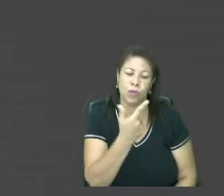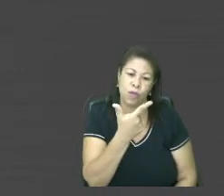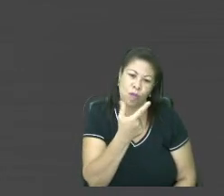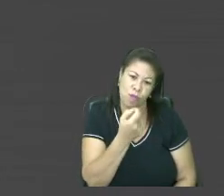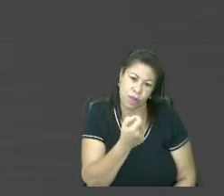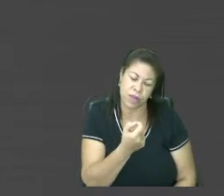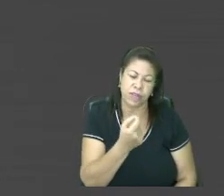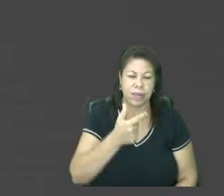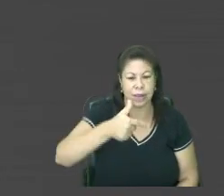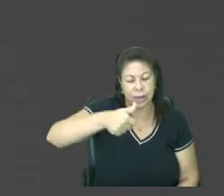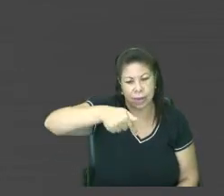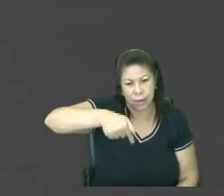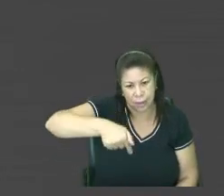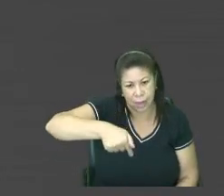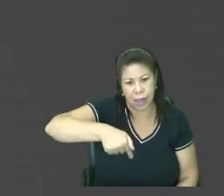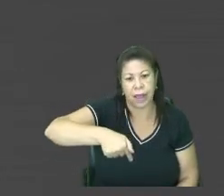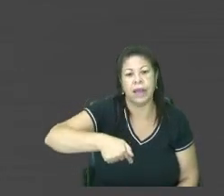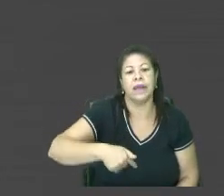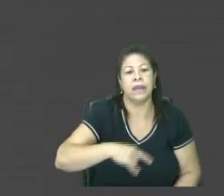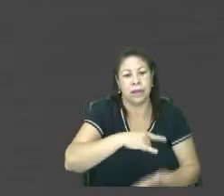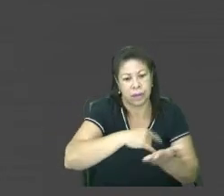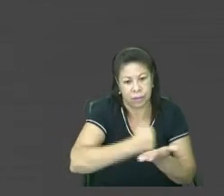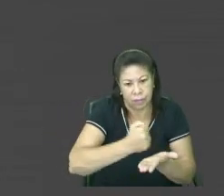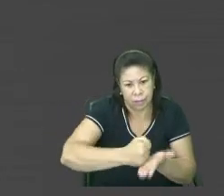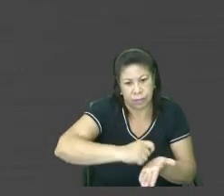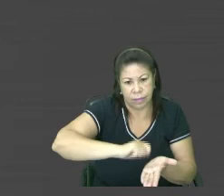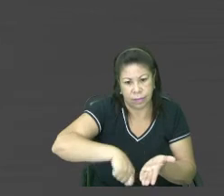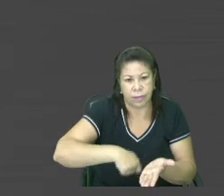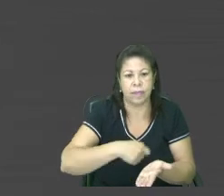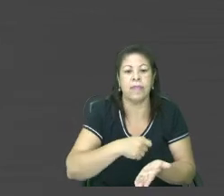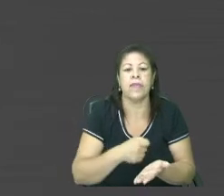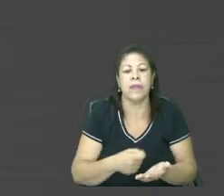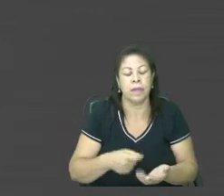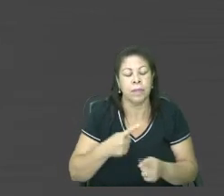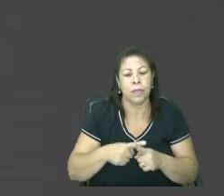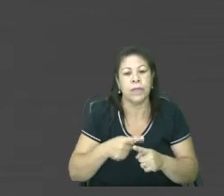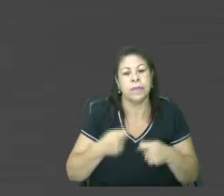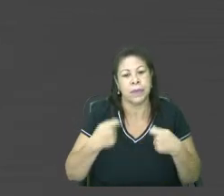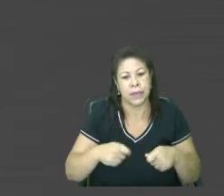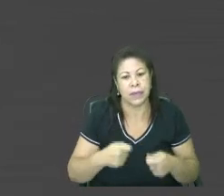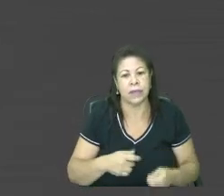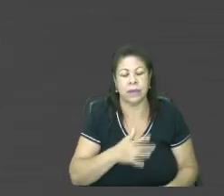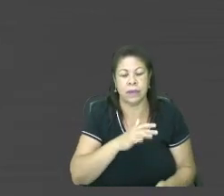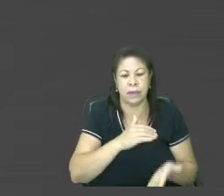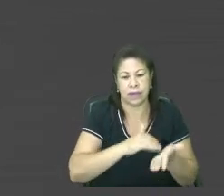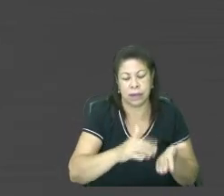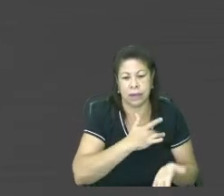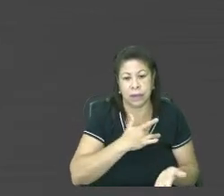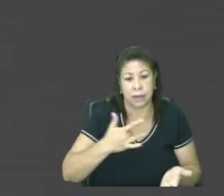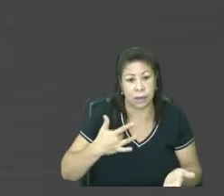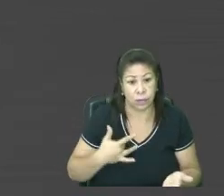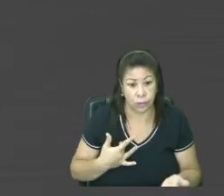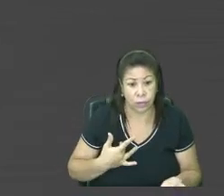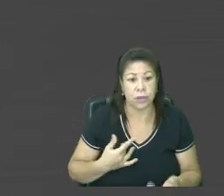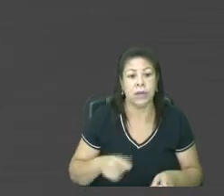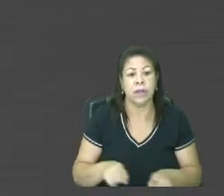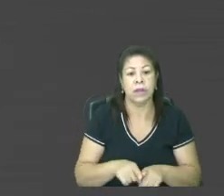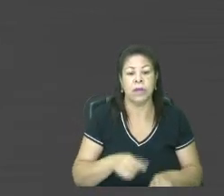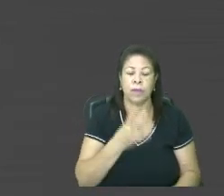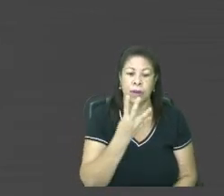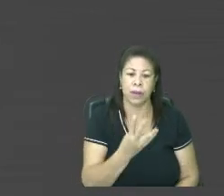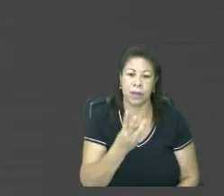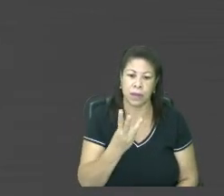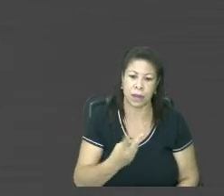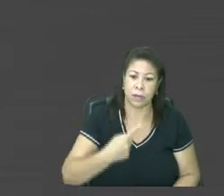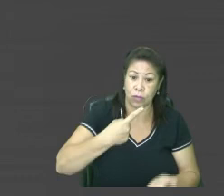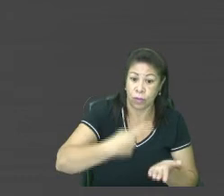127 exatamente, atas de registro de preço novas para as aquisições da Secretaria de Saúde, 43 contratos